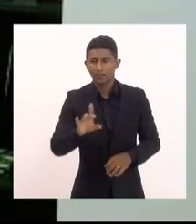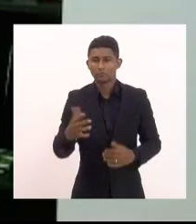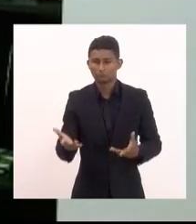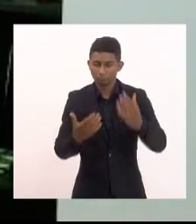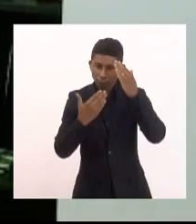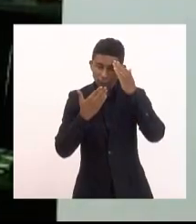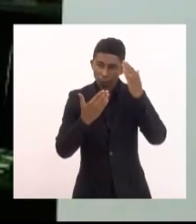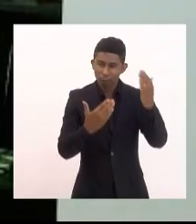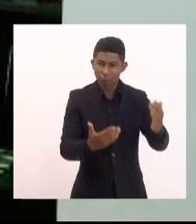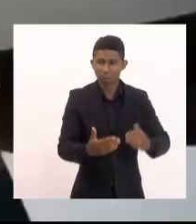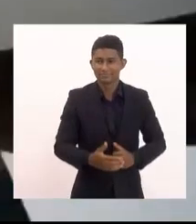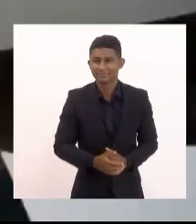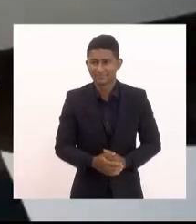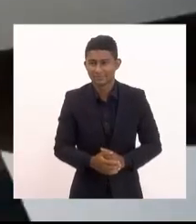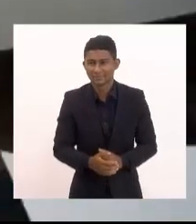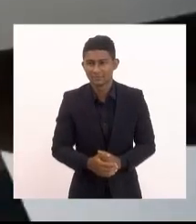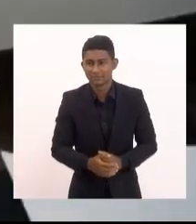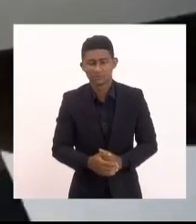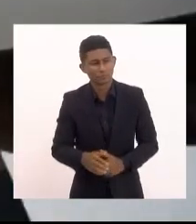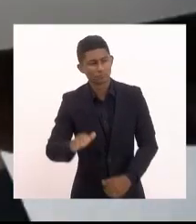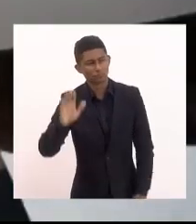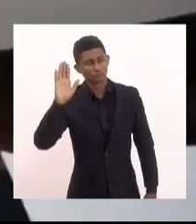presidente. Para discutir, presidente.